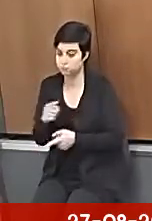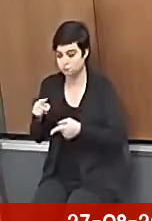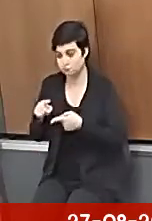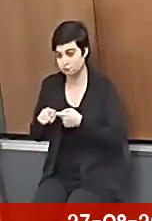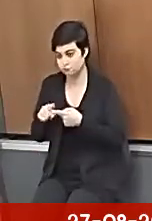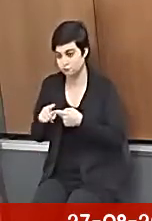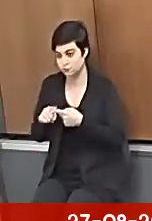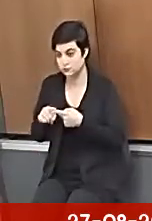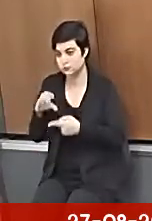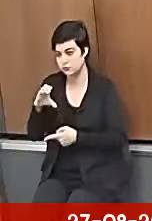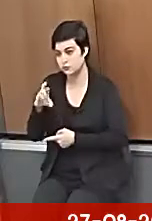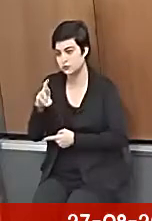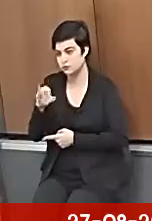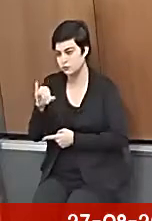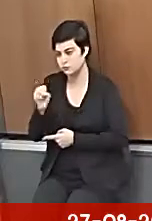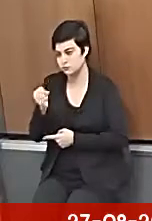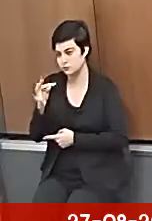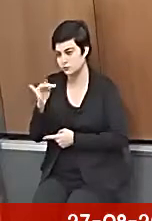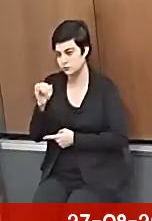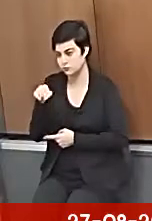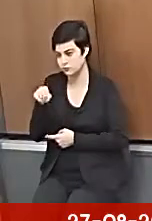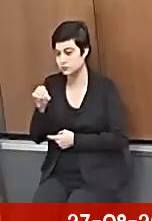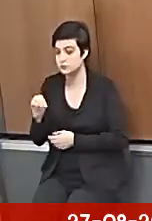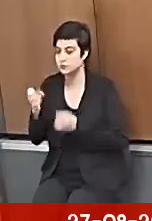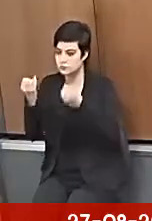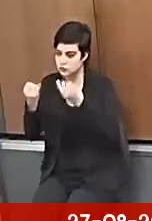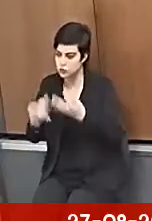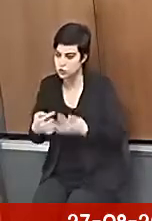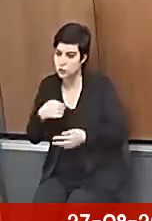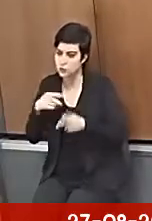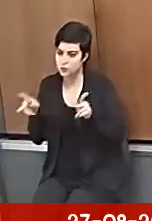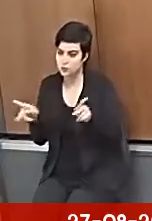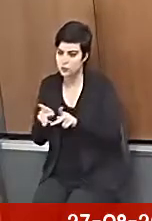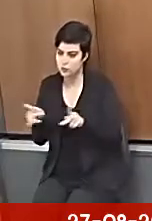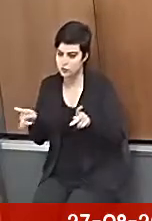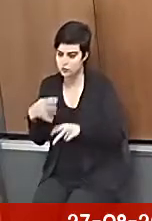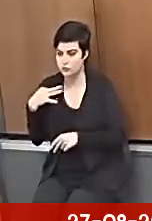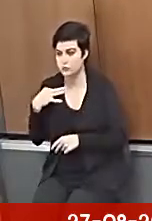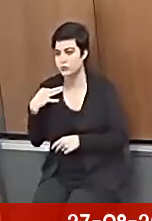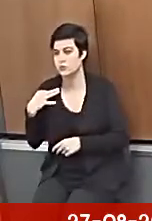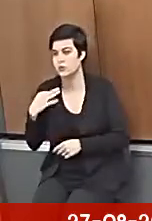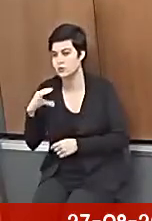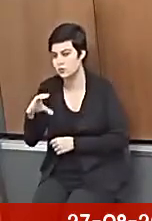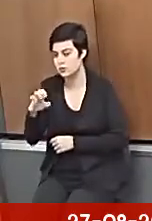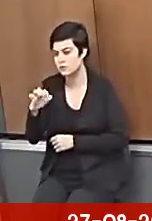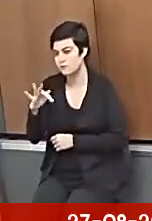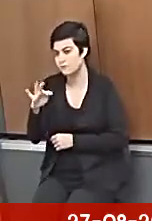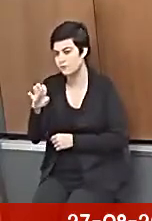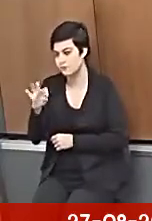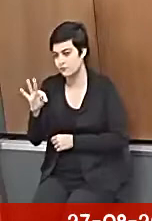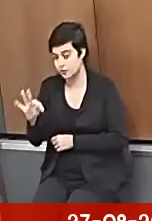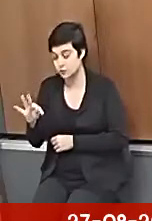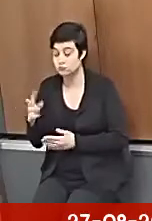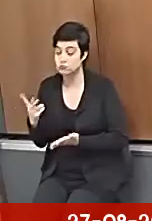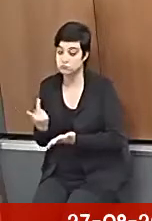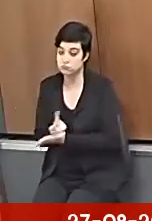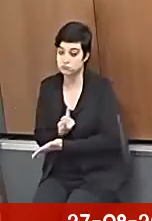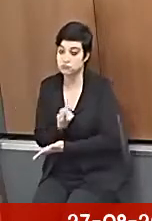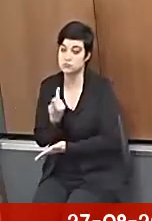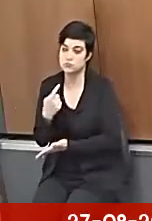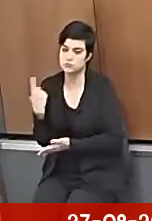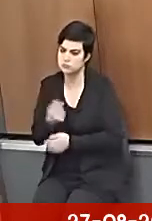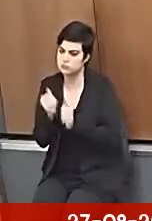ano tocou no assunto eu sou professora voluntária no cefet de imigrantes refugiados e foi nessa saída da gente com